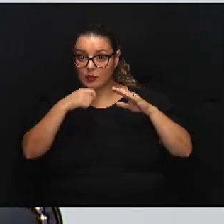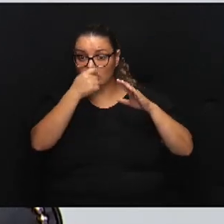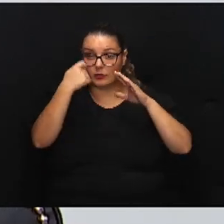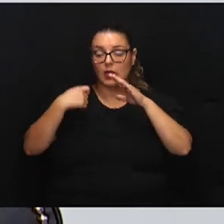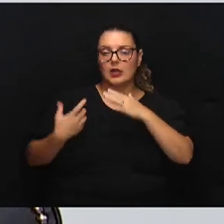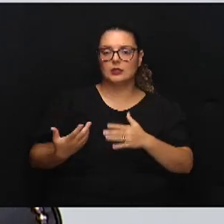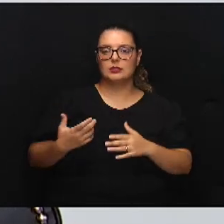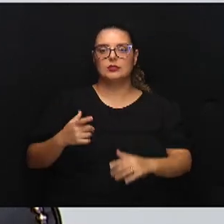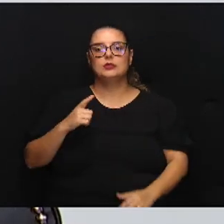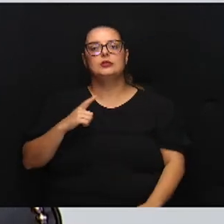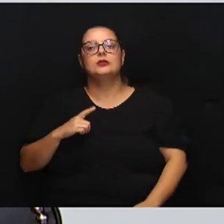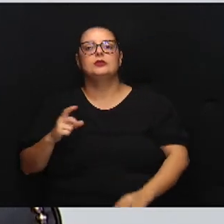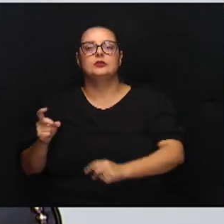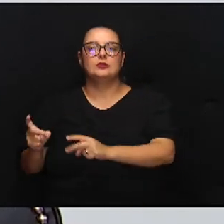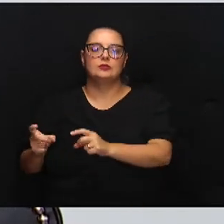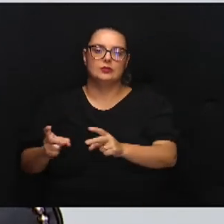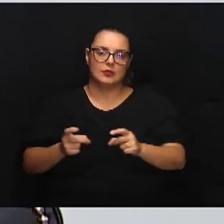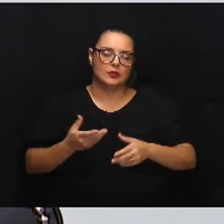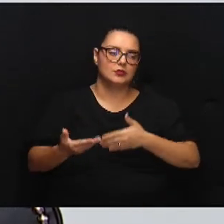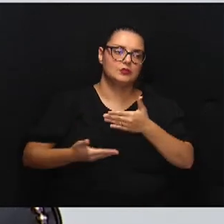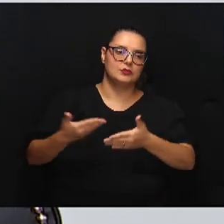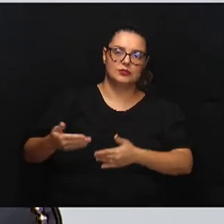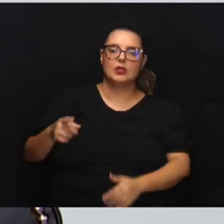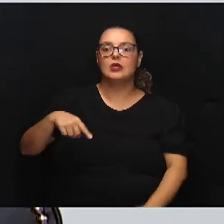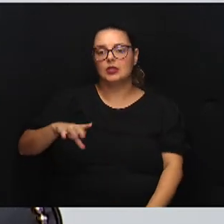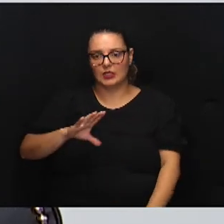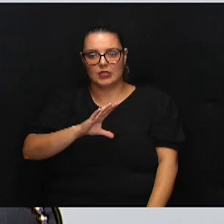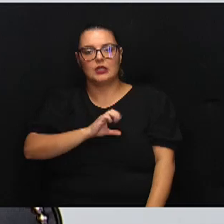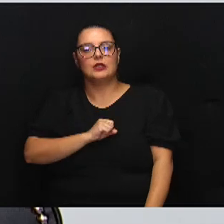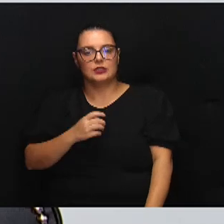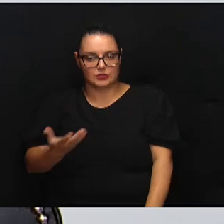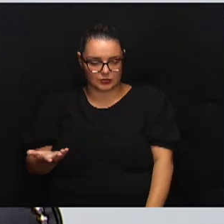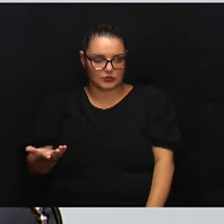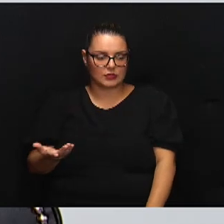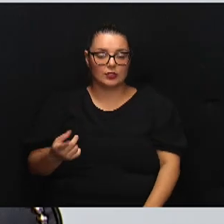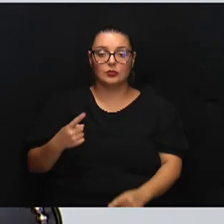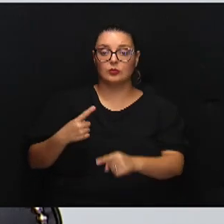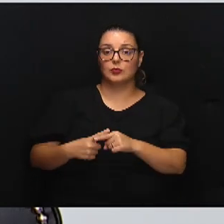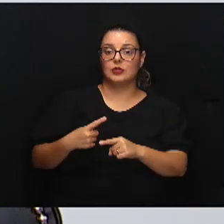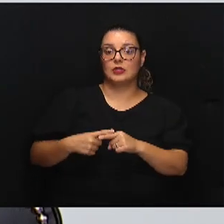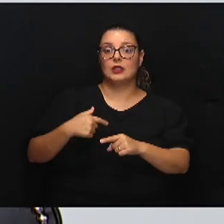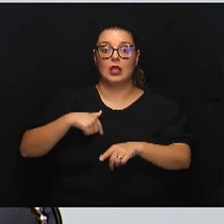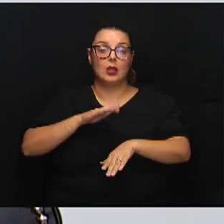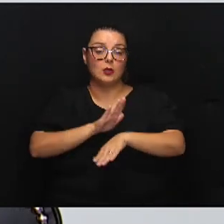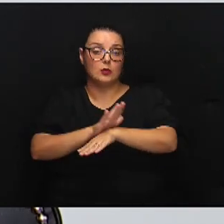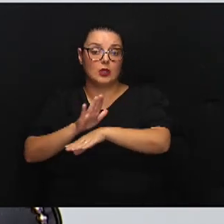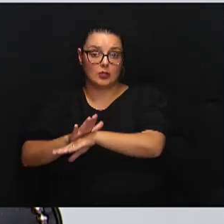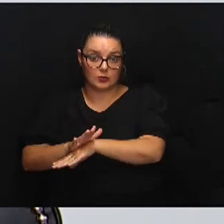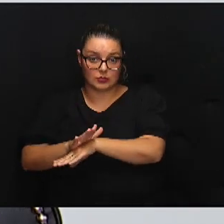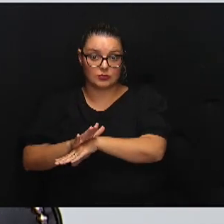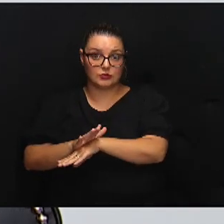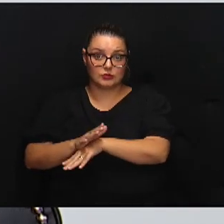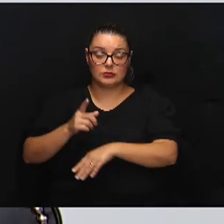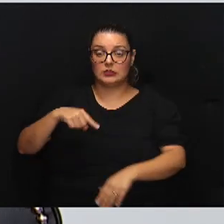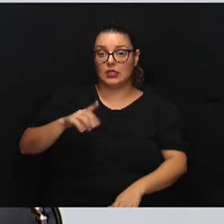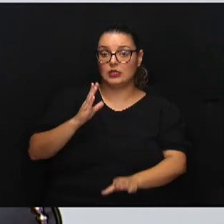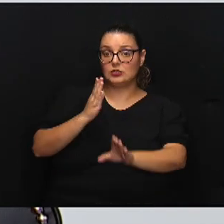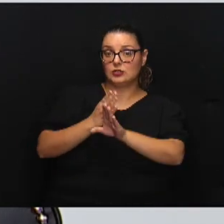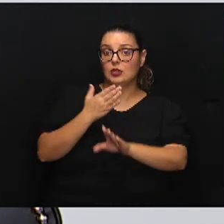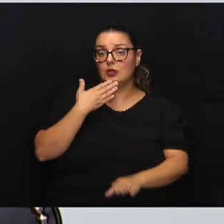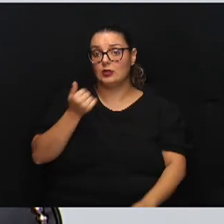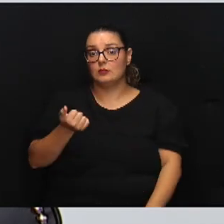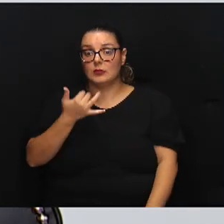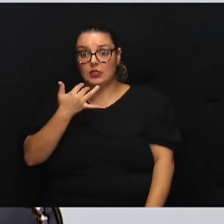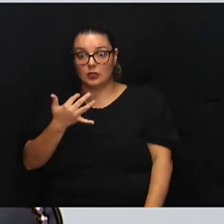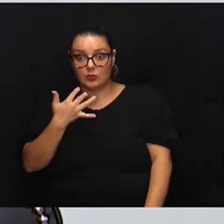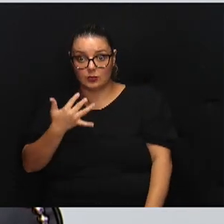Então eu tenho vendido bastante serviço e elas têm gostado muito, porque eu ajudo, além de elas descobrirem as melhores